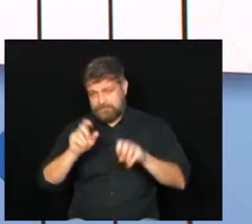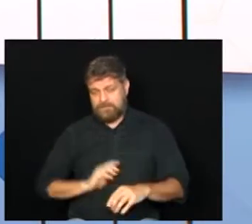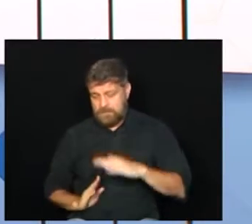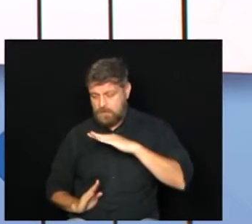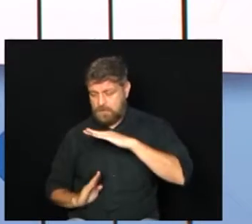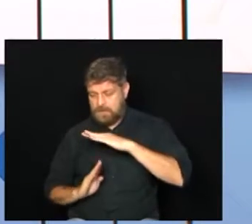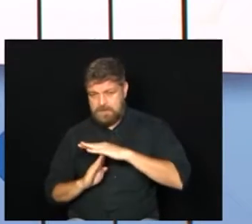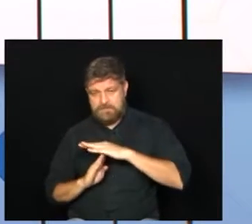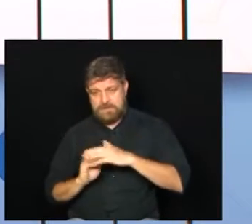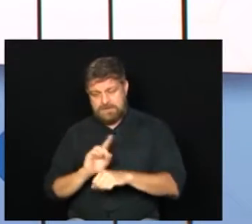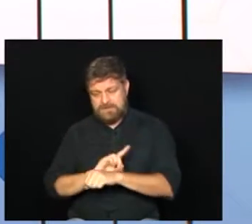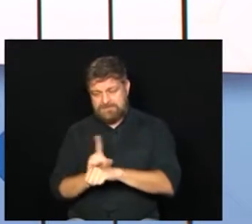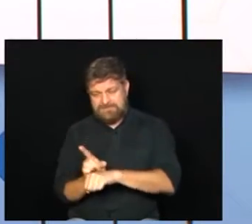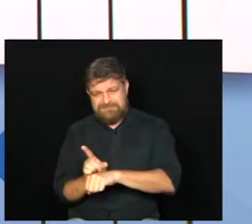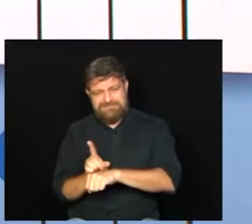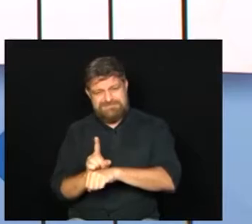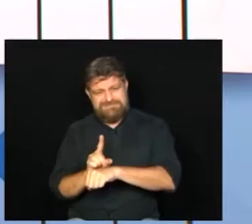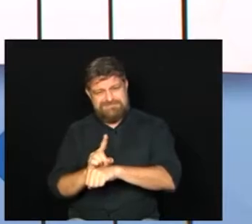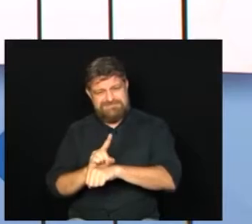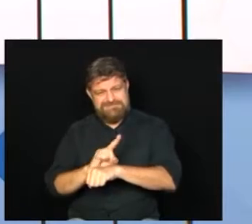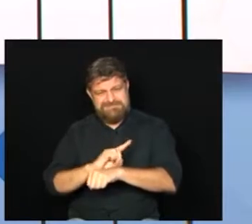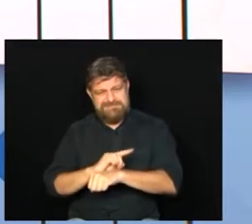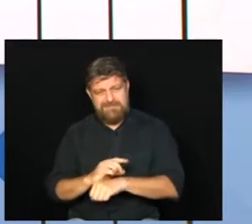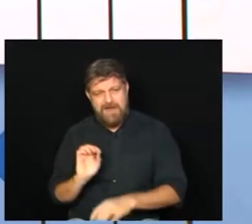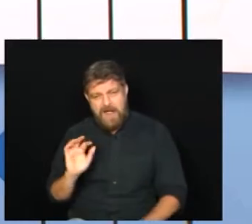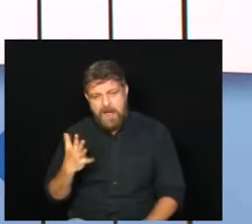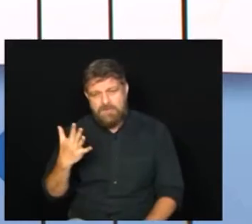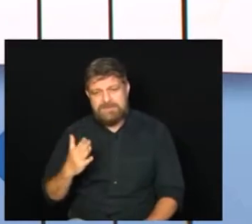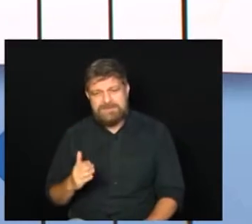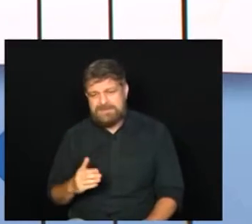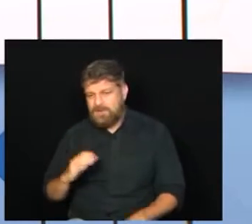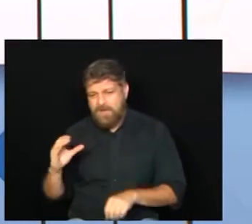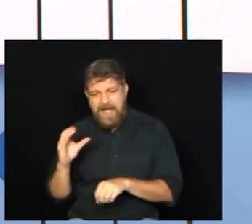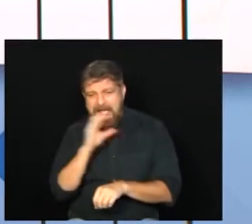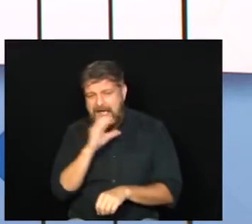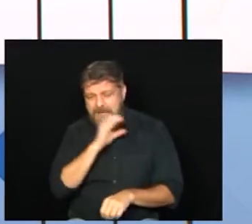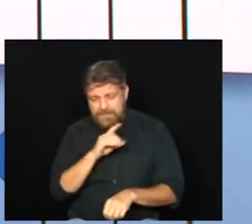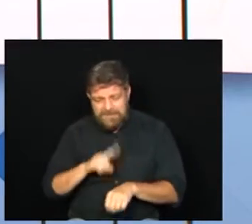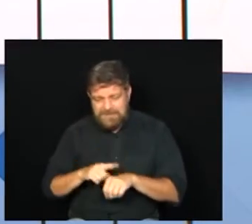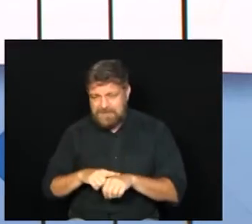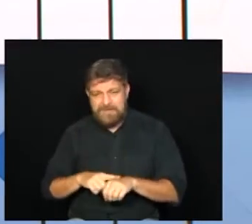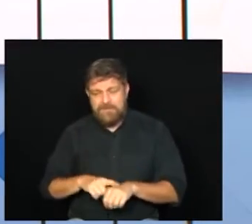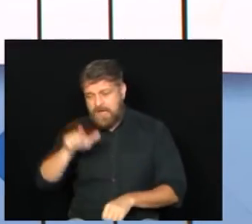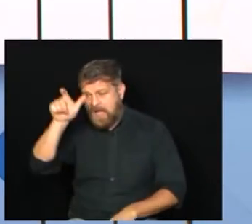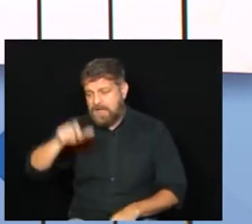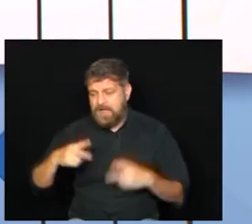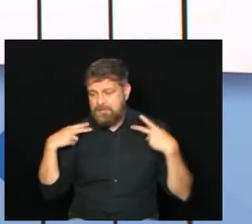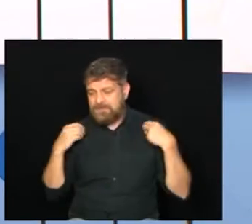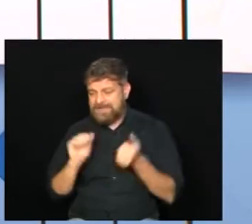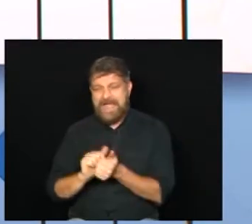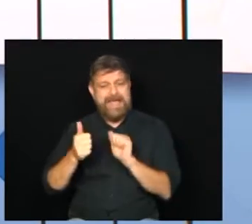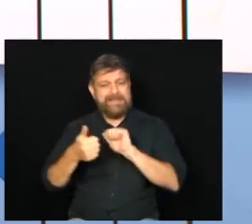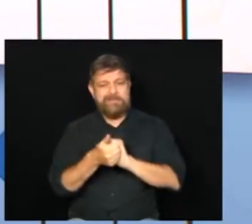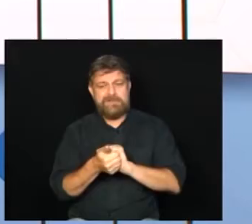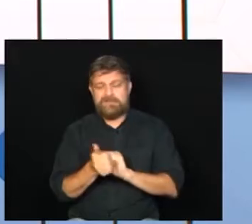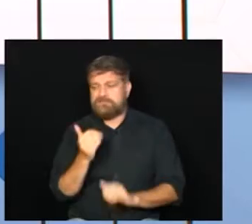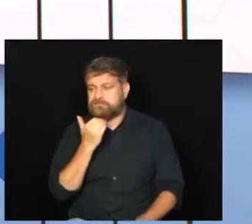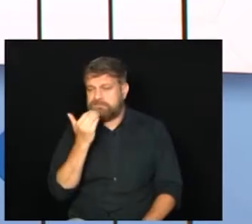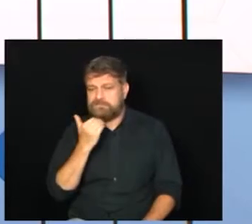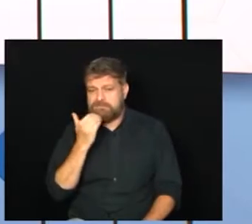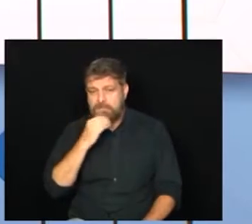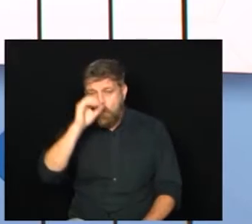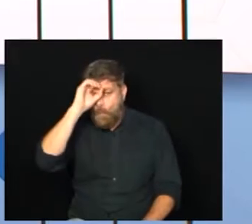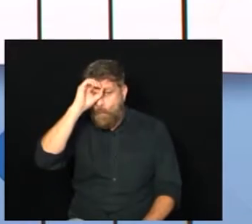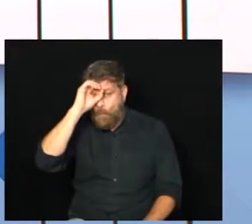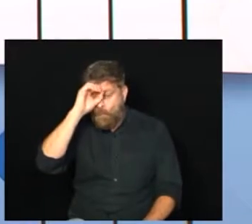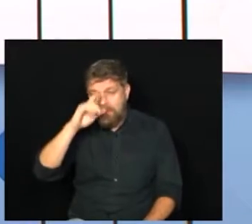de velocidade reduzidos ocorreu num período muito curto para que os motoristas pudessem se adaptar,